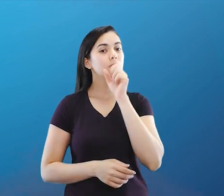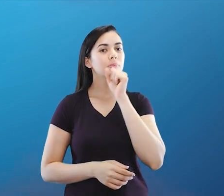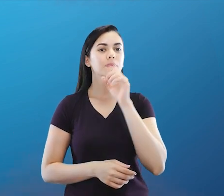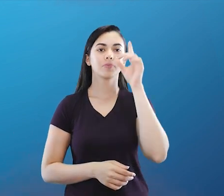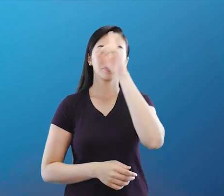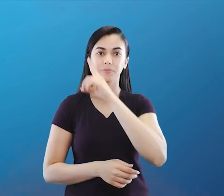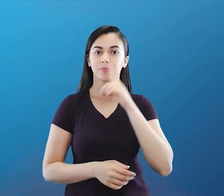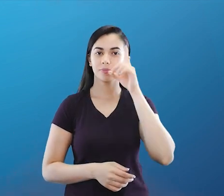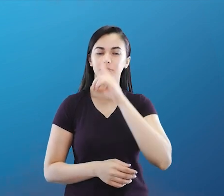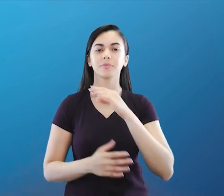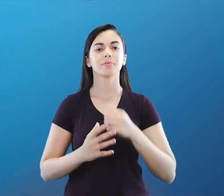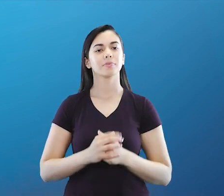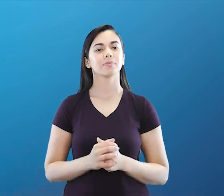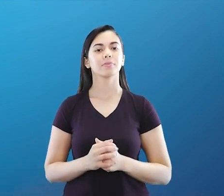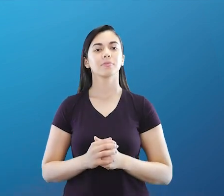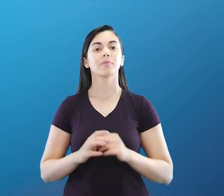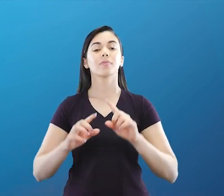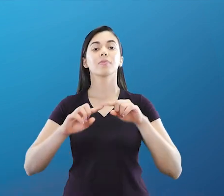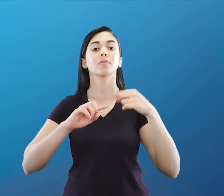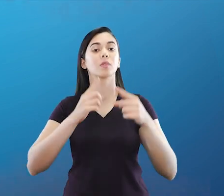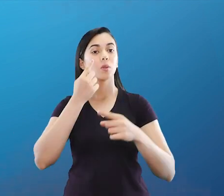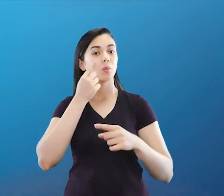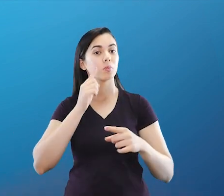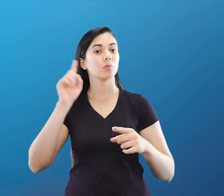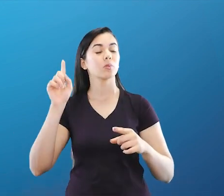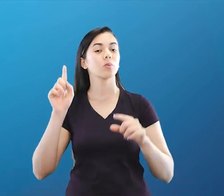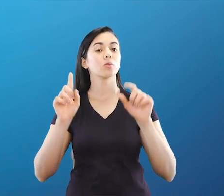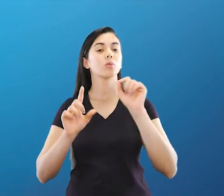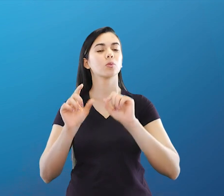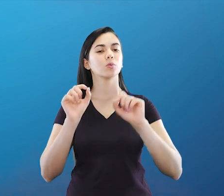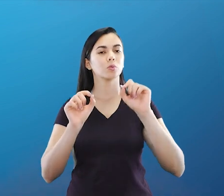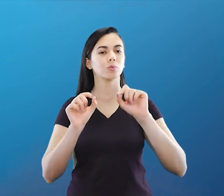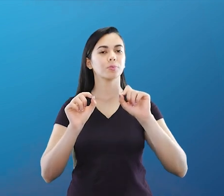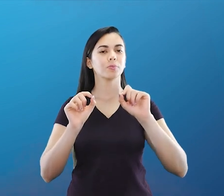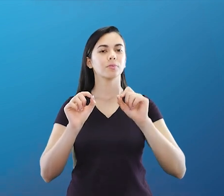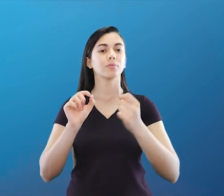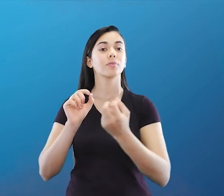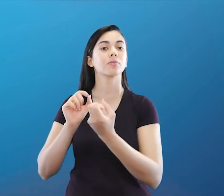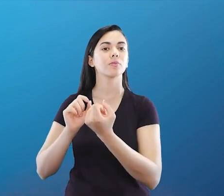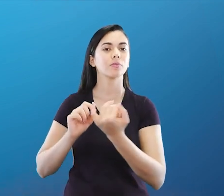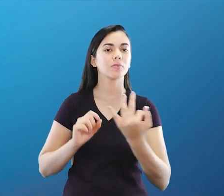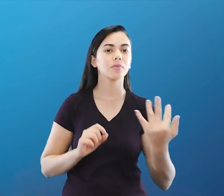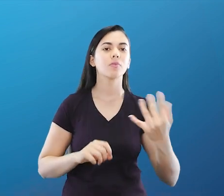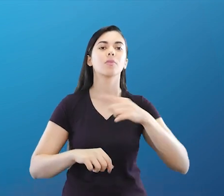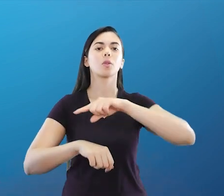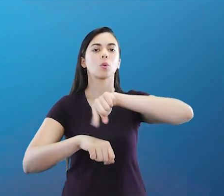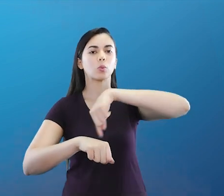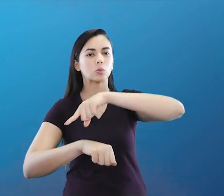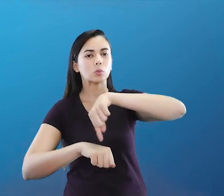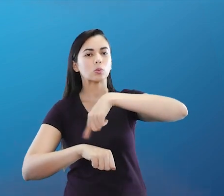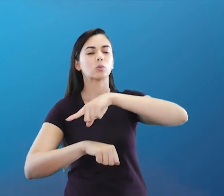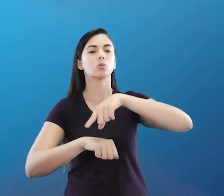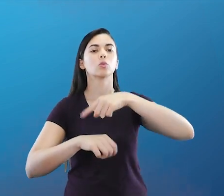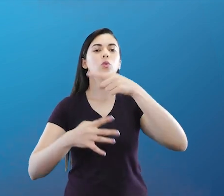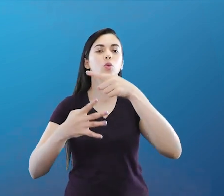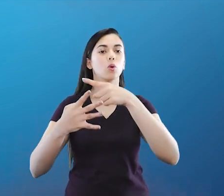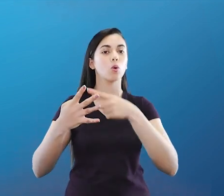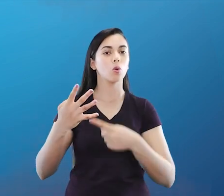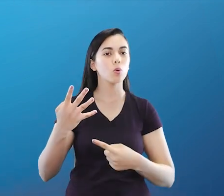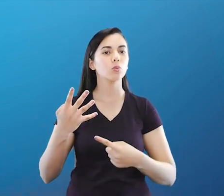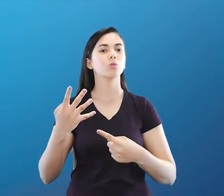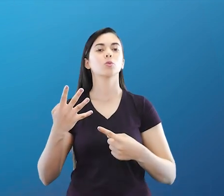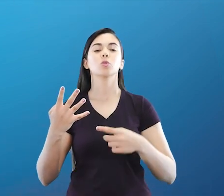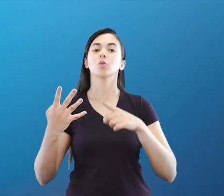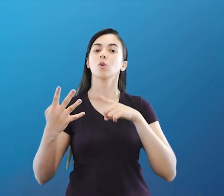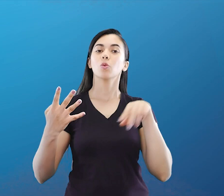na vertical, olha só, na vertical nós temos a quantidade de horas que cada um deles